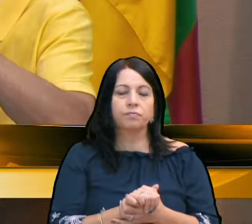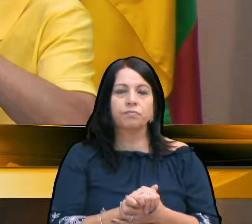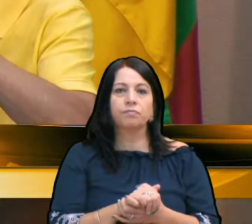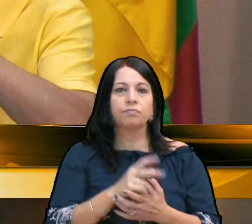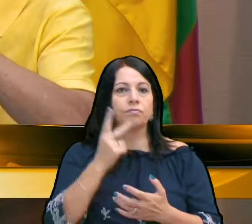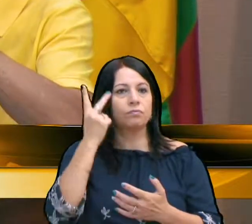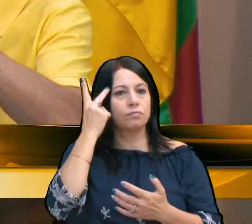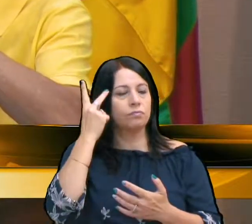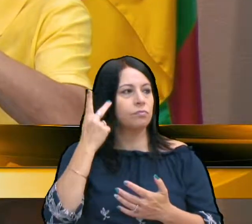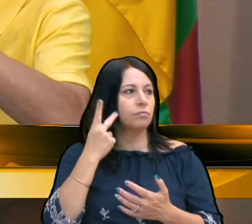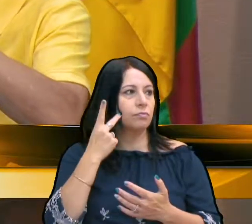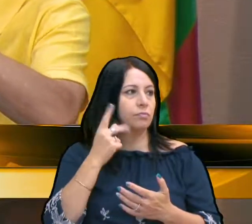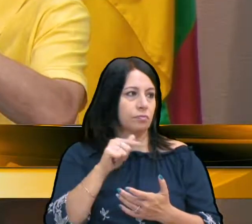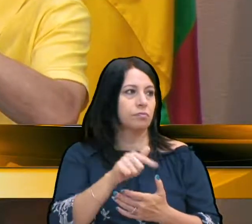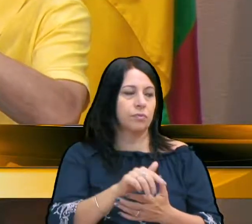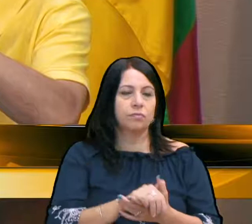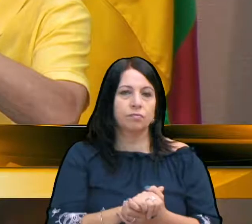Nunes,